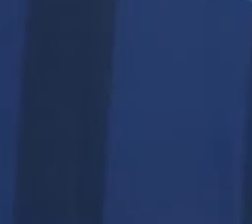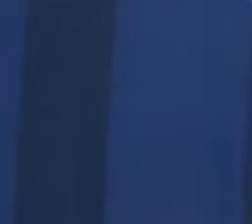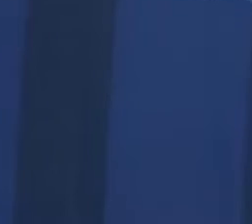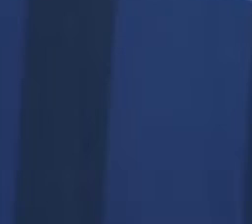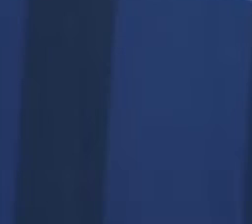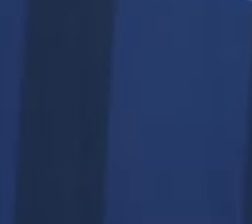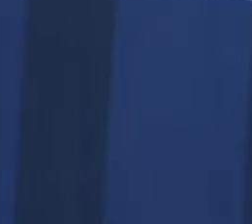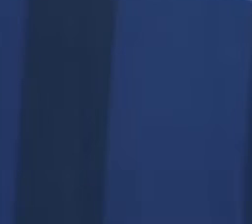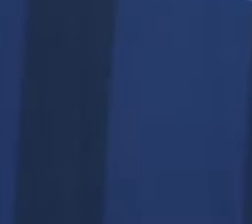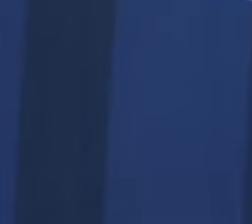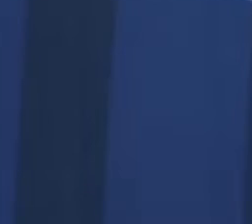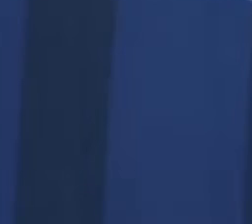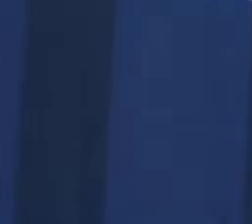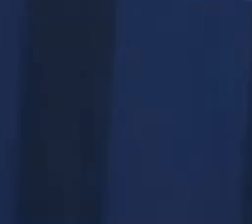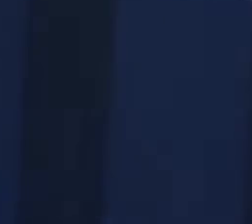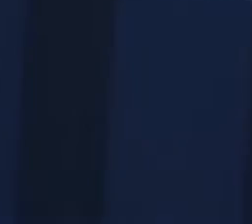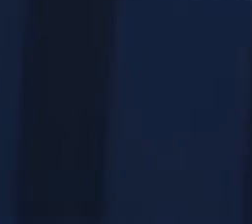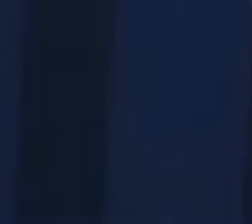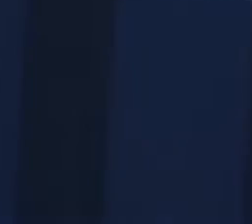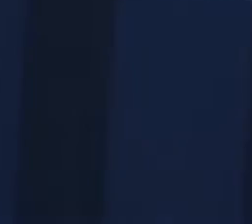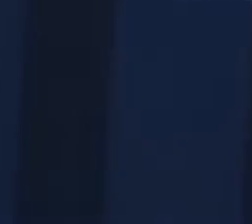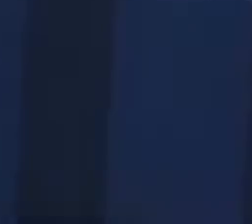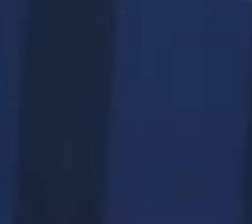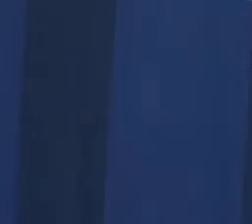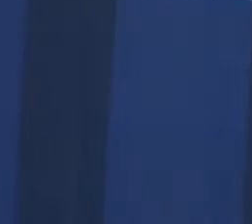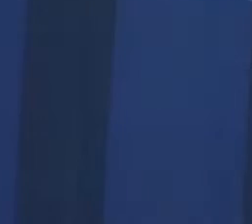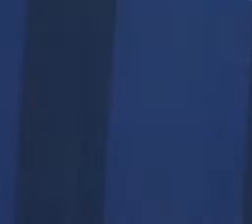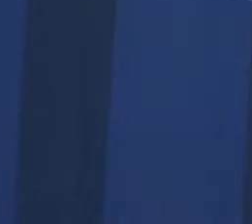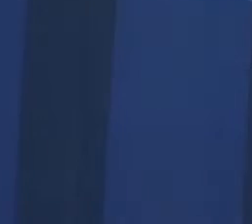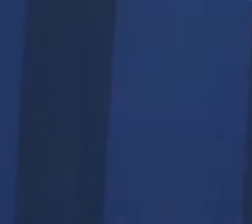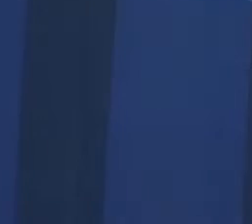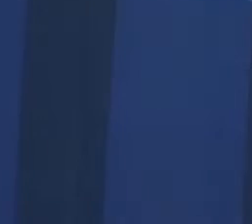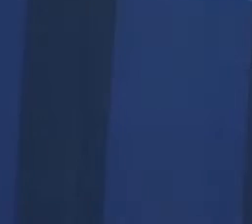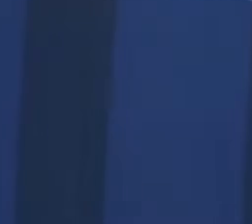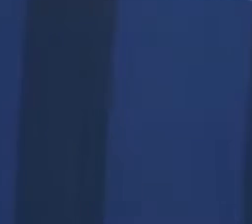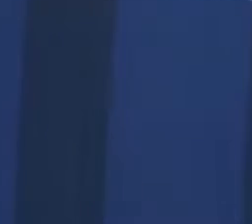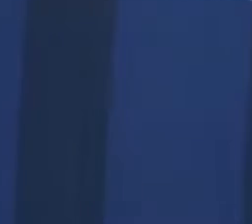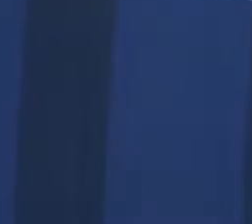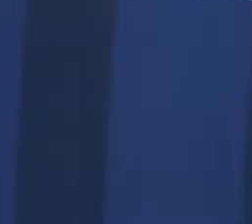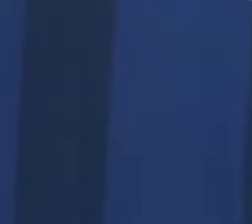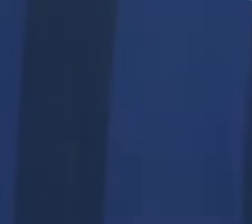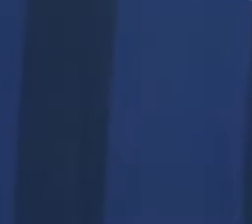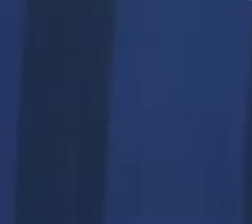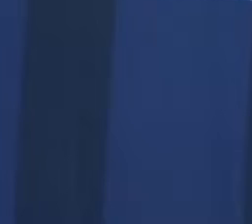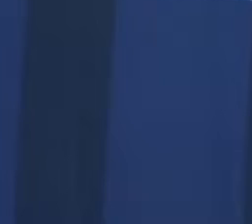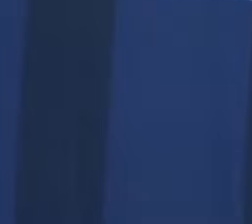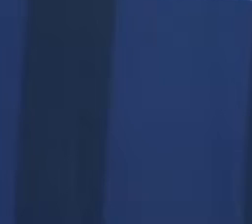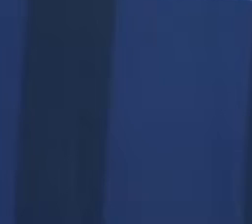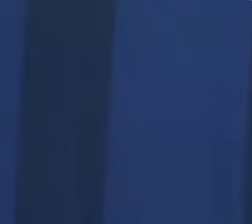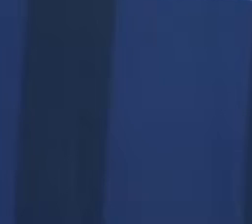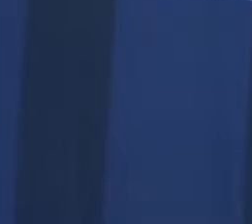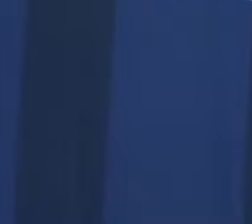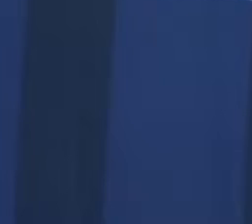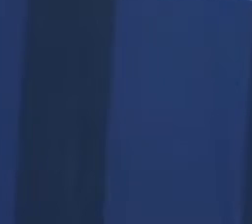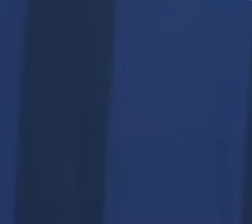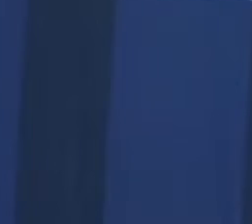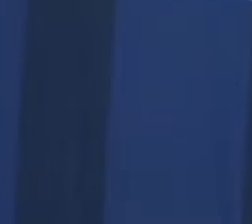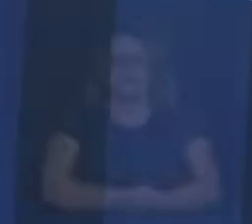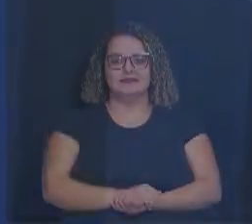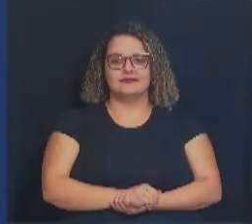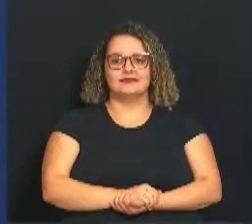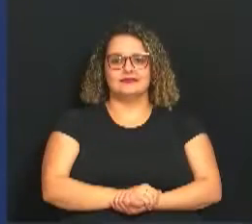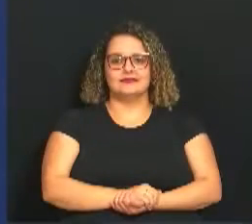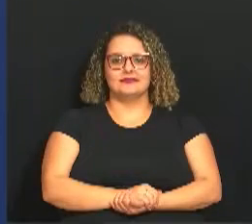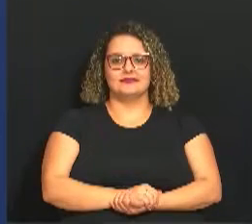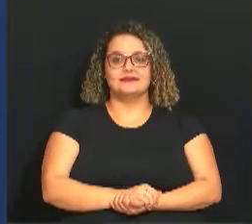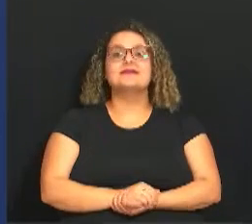Notícia ao vivo, 12h38. E eu quero a sua participação, hein? Envie a sua mensagem para o